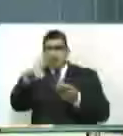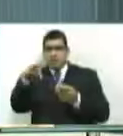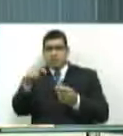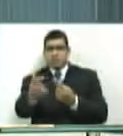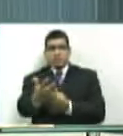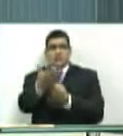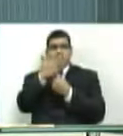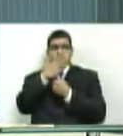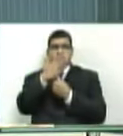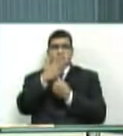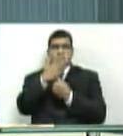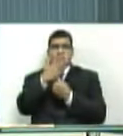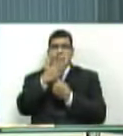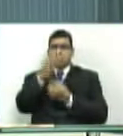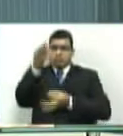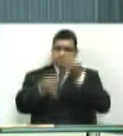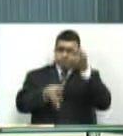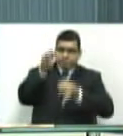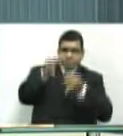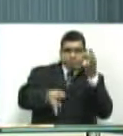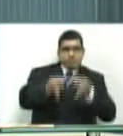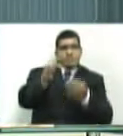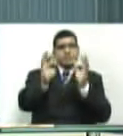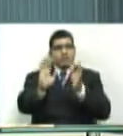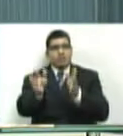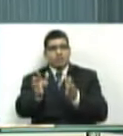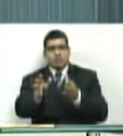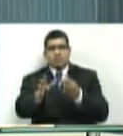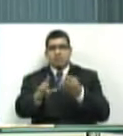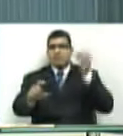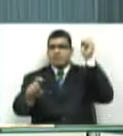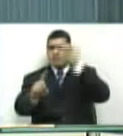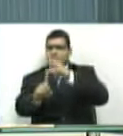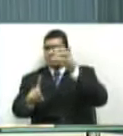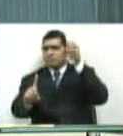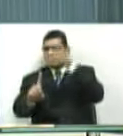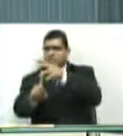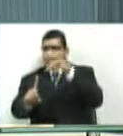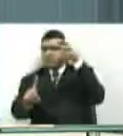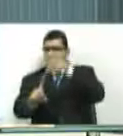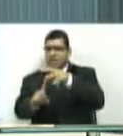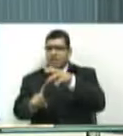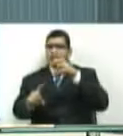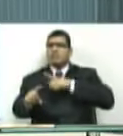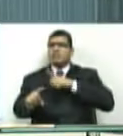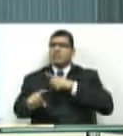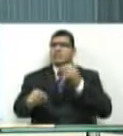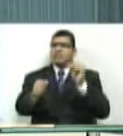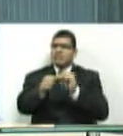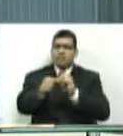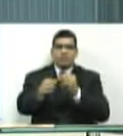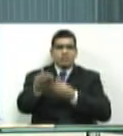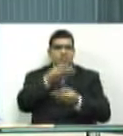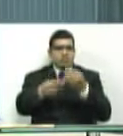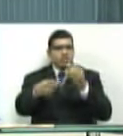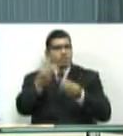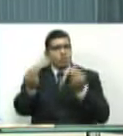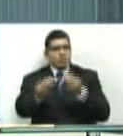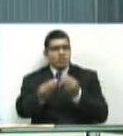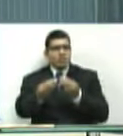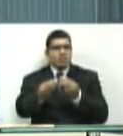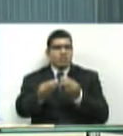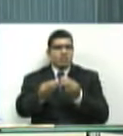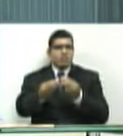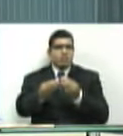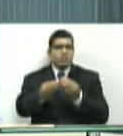defender o Tribunal de Justiça dos ataques despropositados e exagerados proferidos